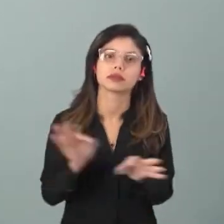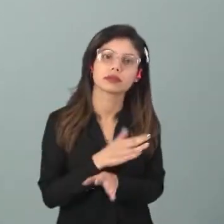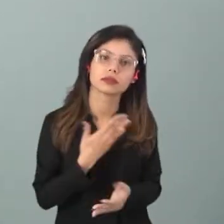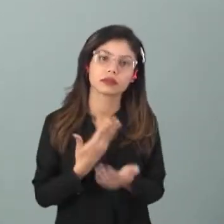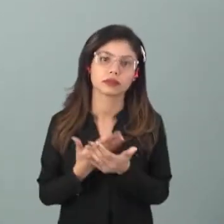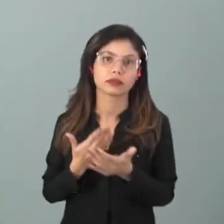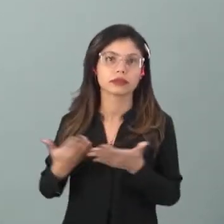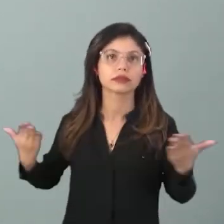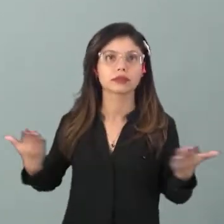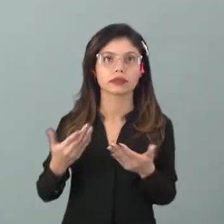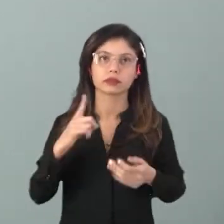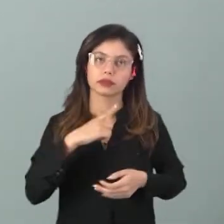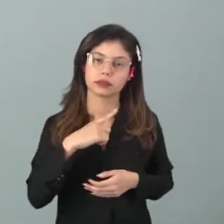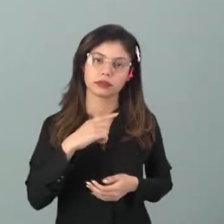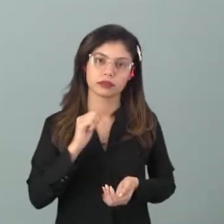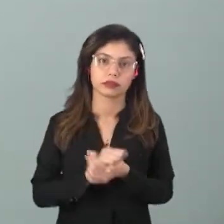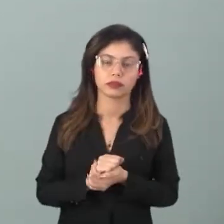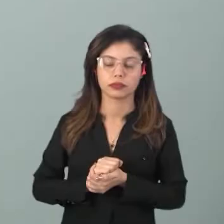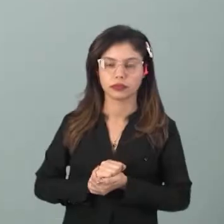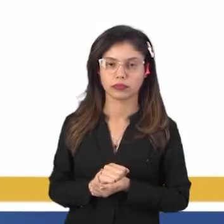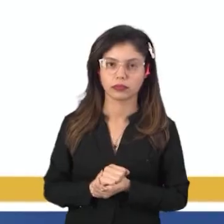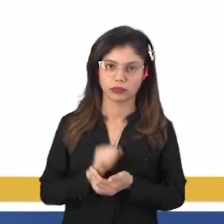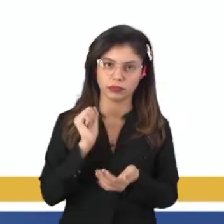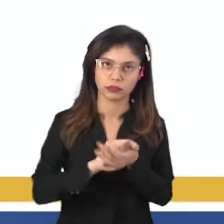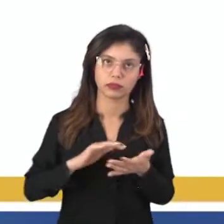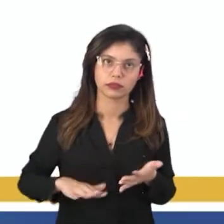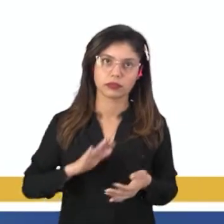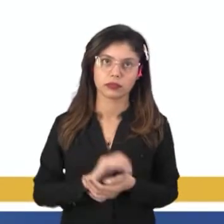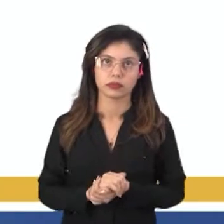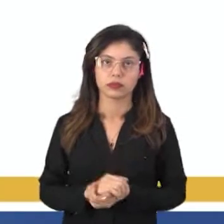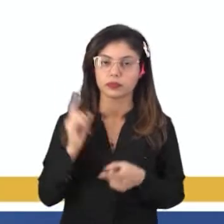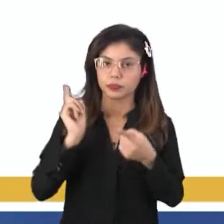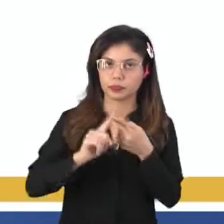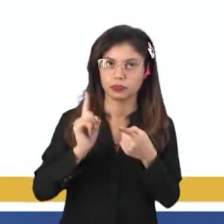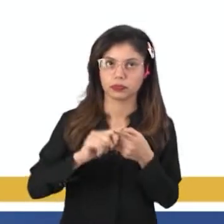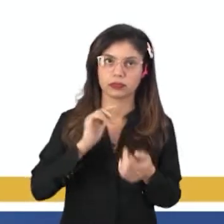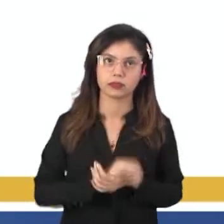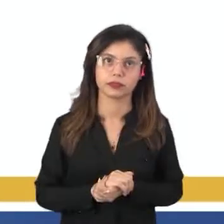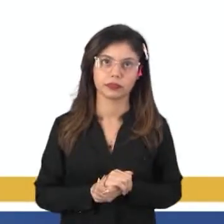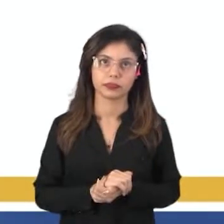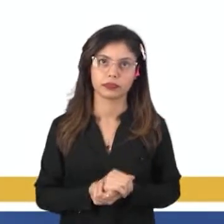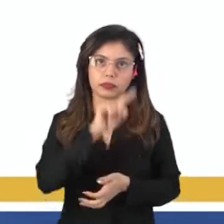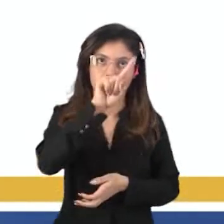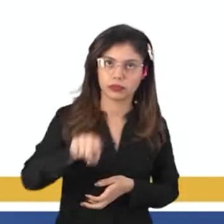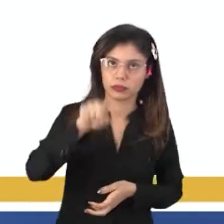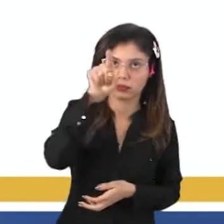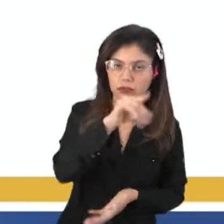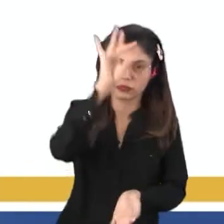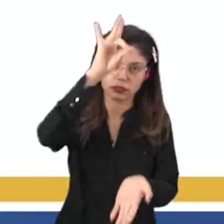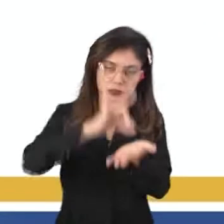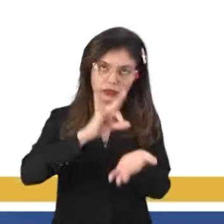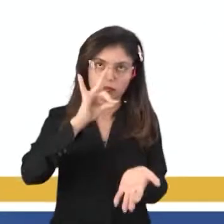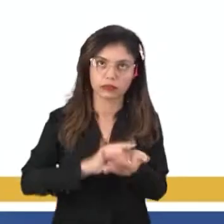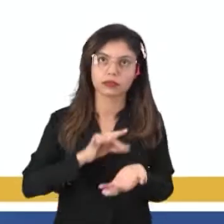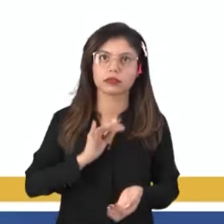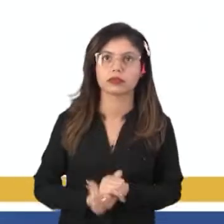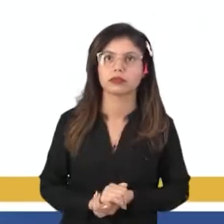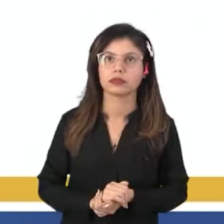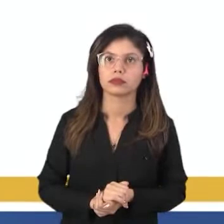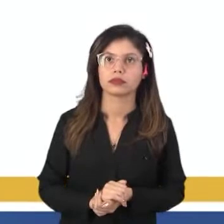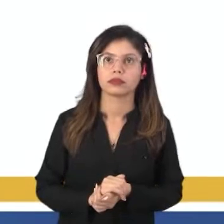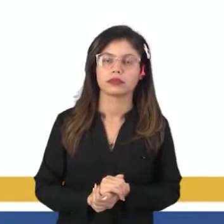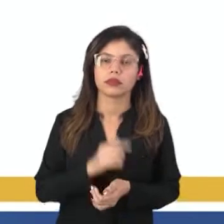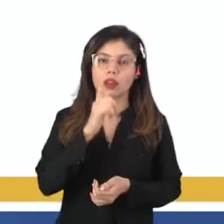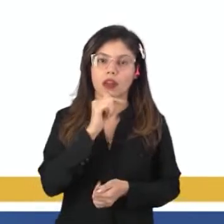nossa aula de hoje, nós temos as nossas questões do Exercitando. Na primeira questão, nós temos o seguinte: assinale a alternativa verdadeira sobre